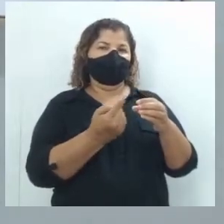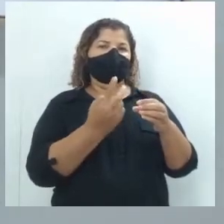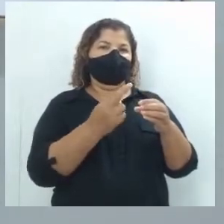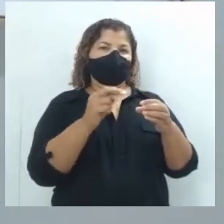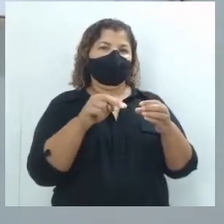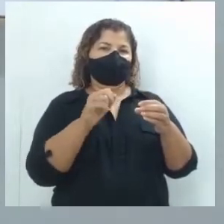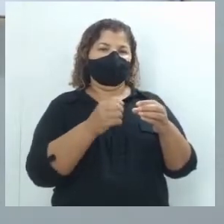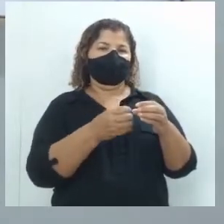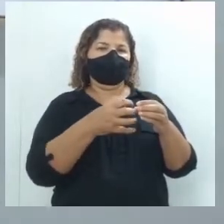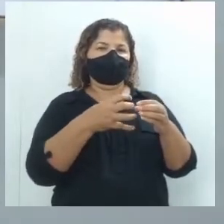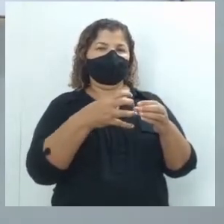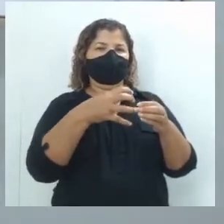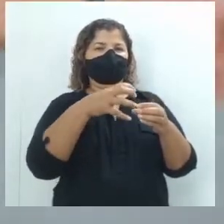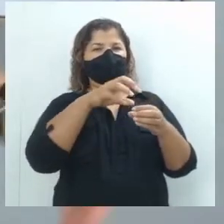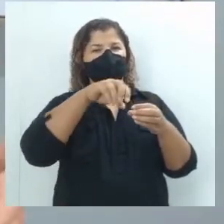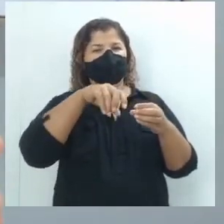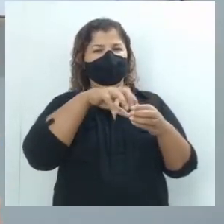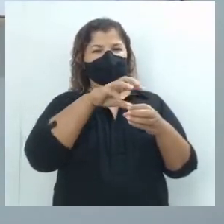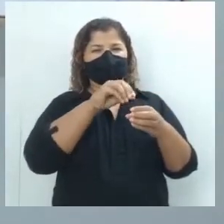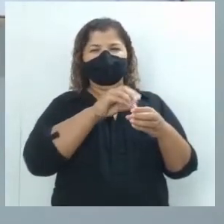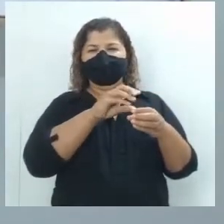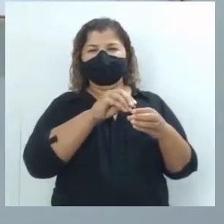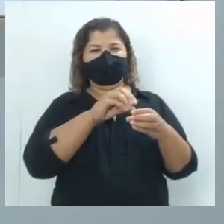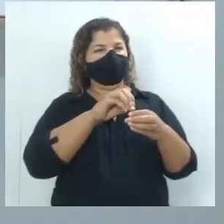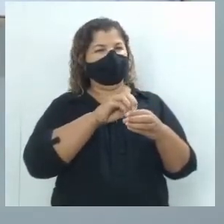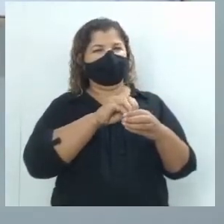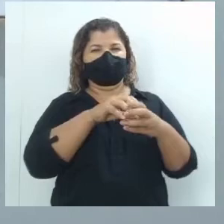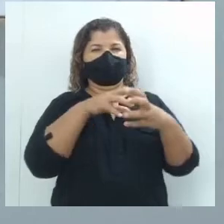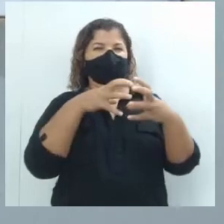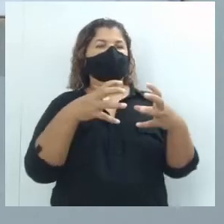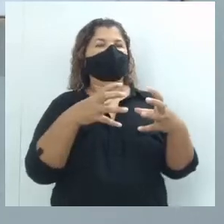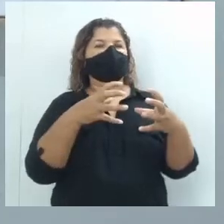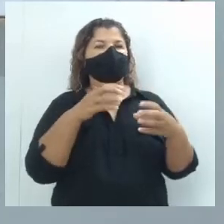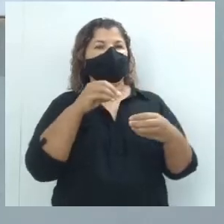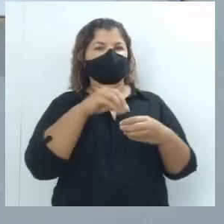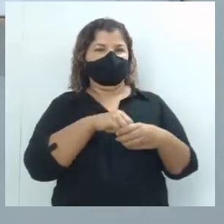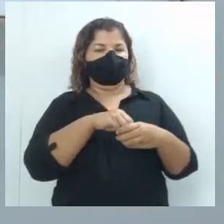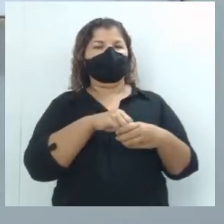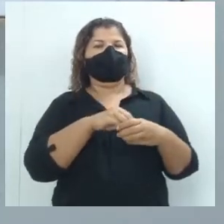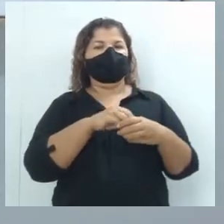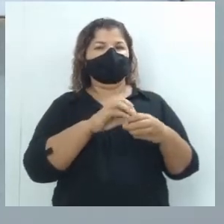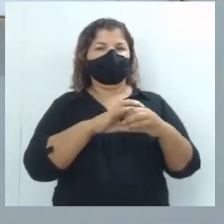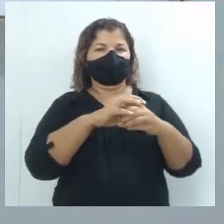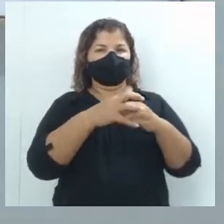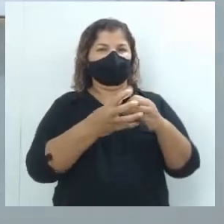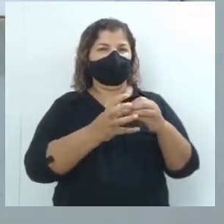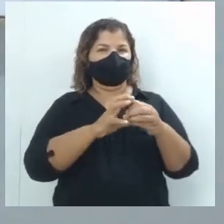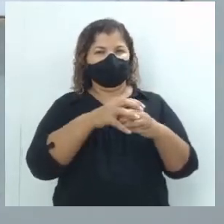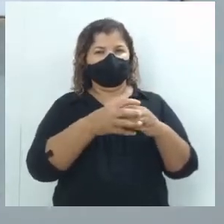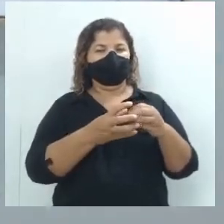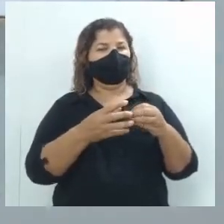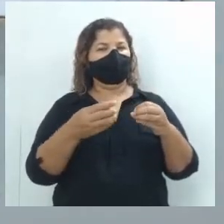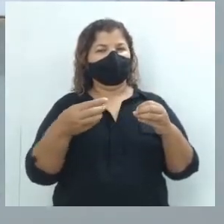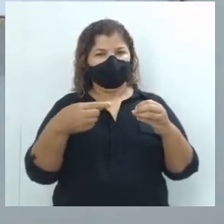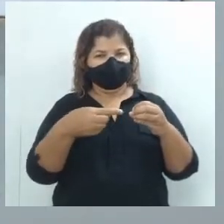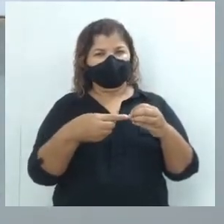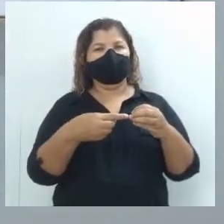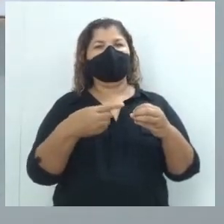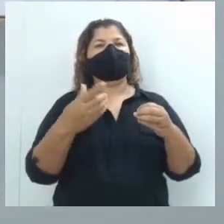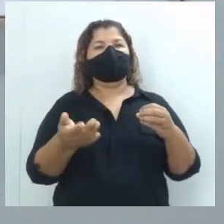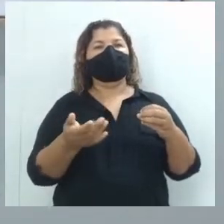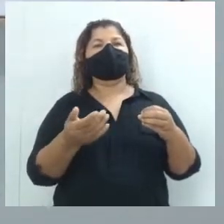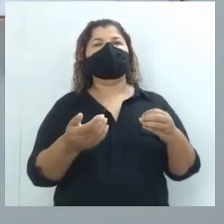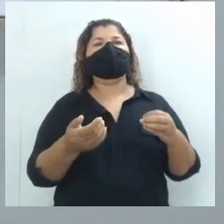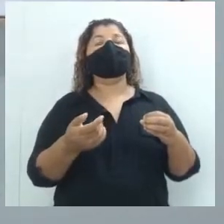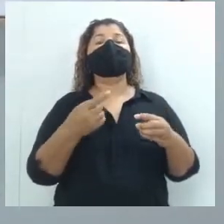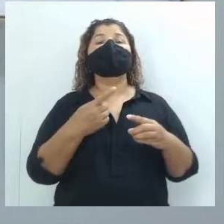vai ter que se multiplicar várias vezes. Esse RNA, ele vai ter que se multiplicar várias vezes. Aí você pode dizer assim, tá, mas por que vai ter que